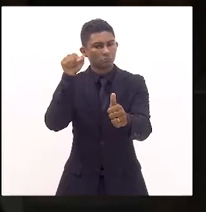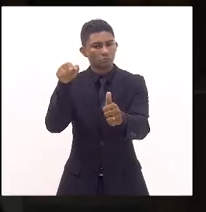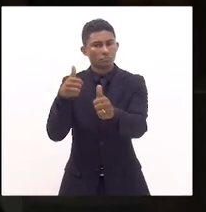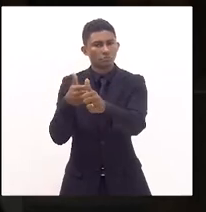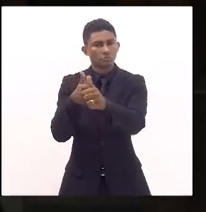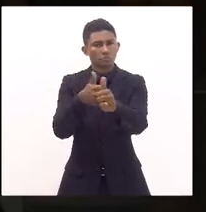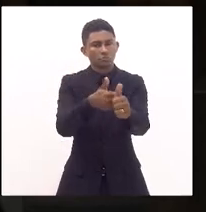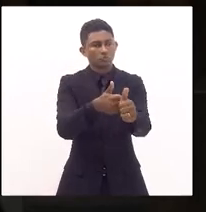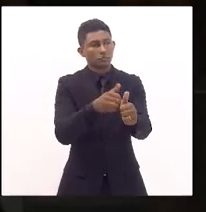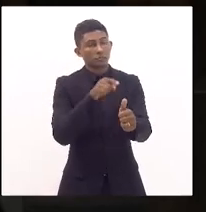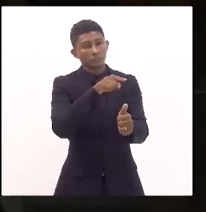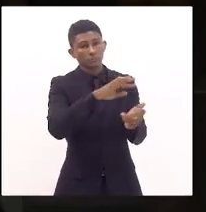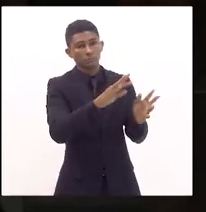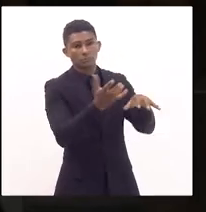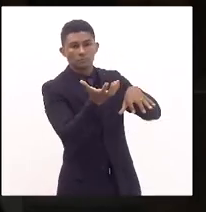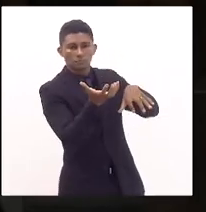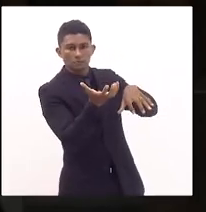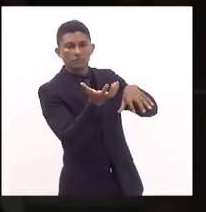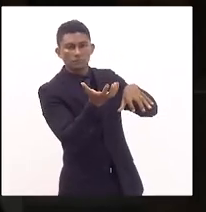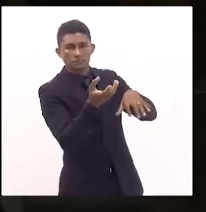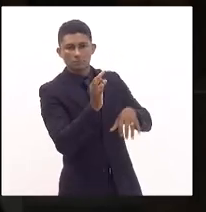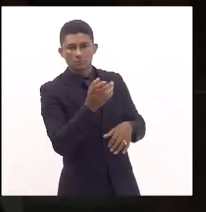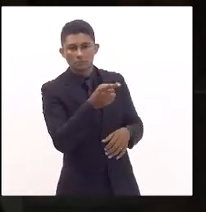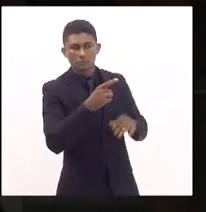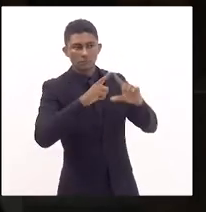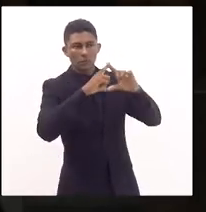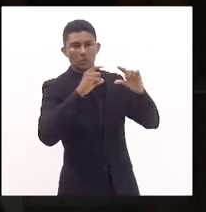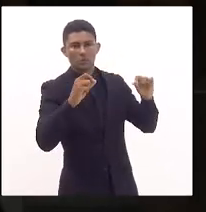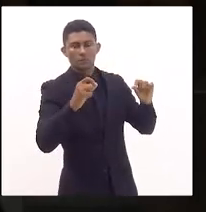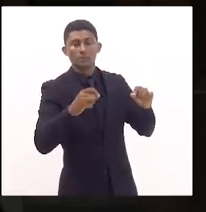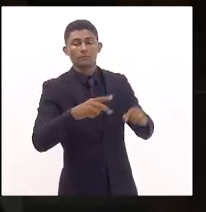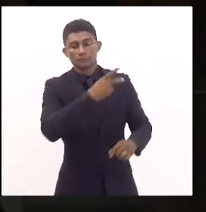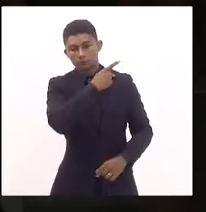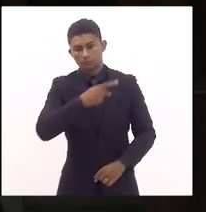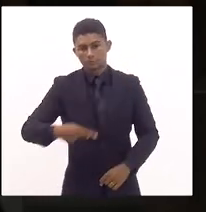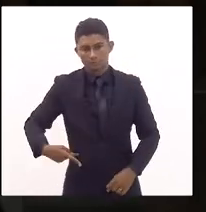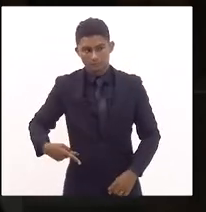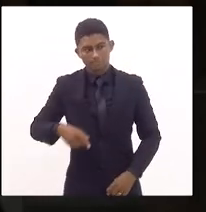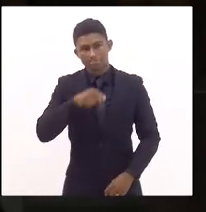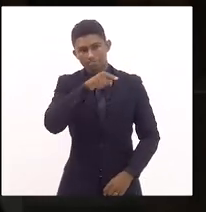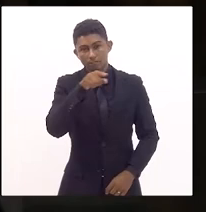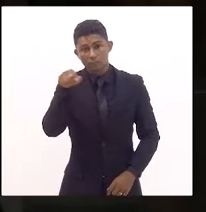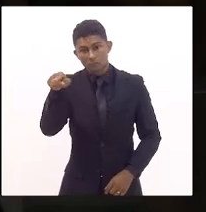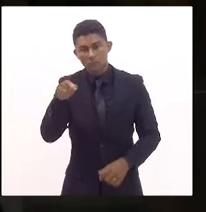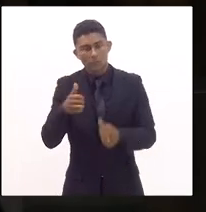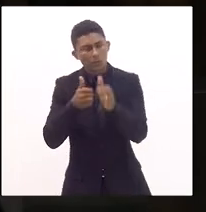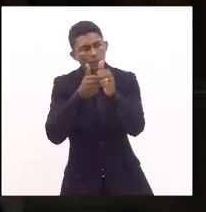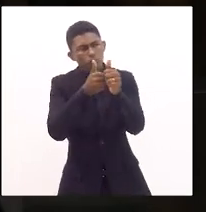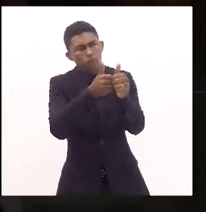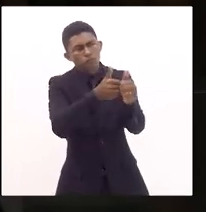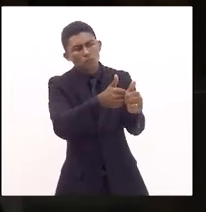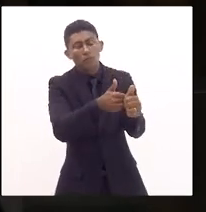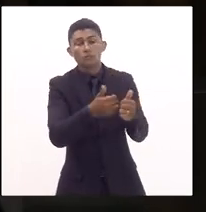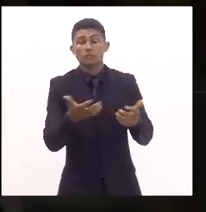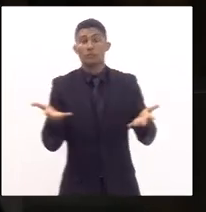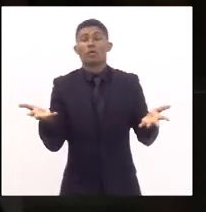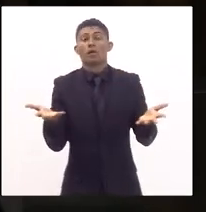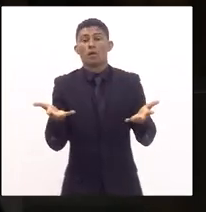do Congresso Nacional, da Presidência da República, nós estamos, nesse